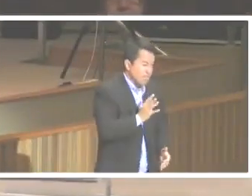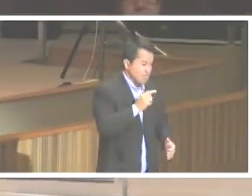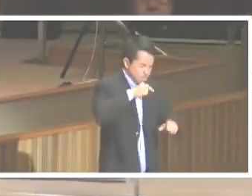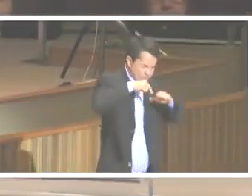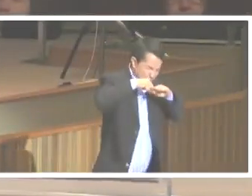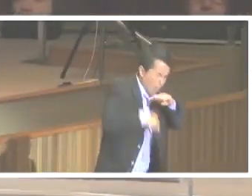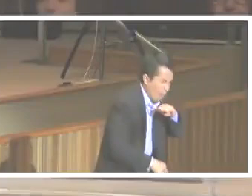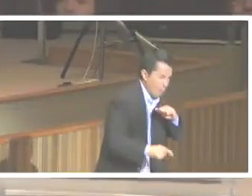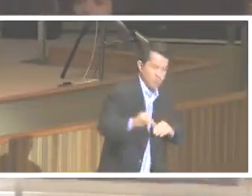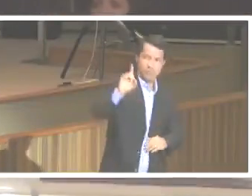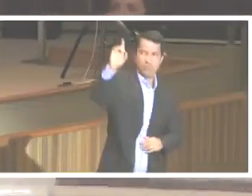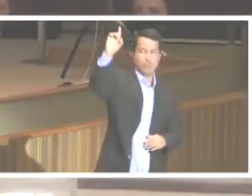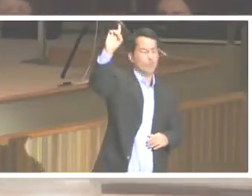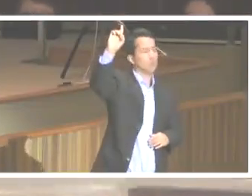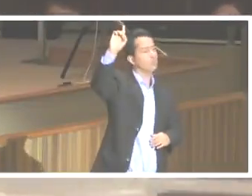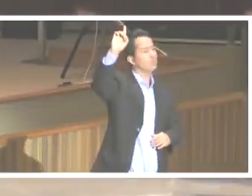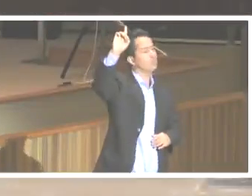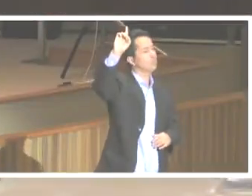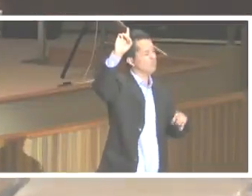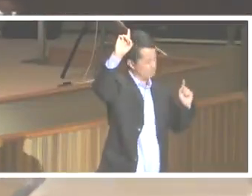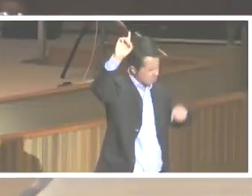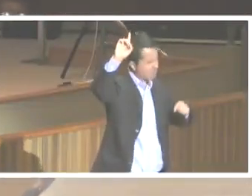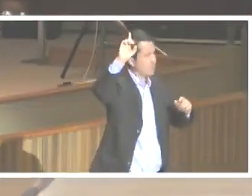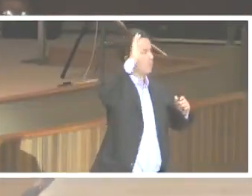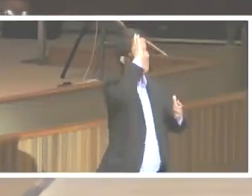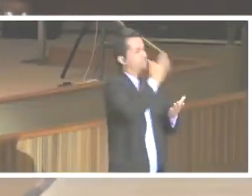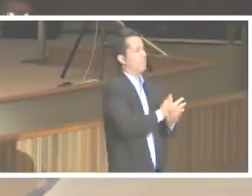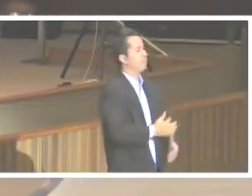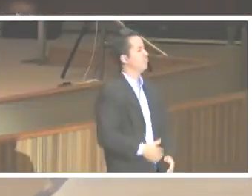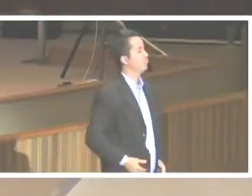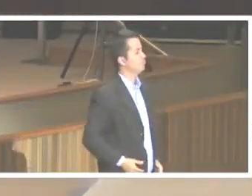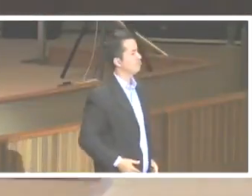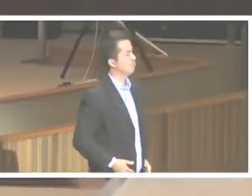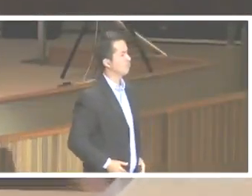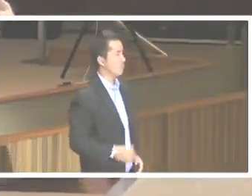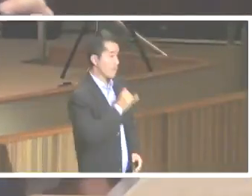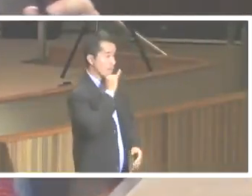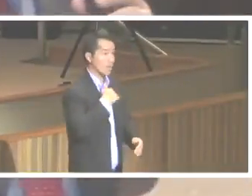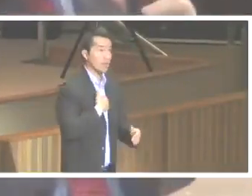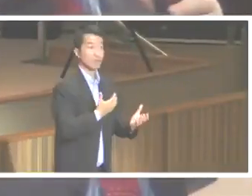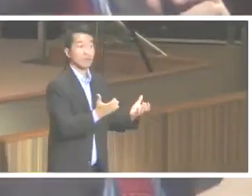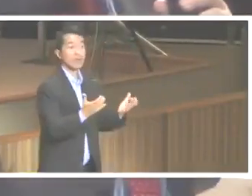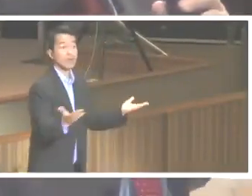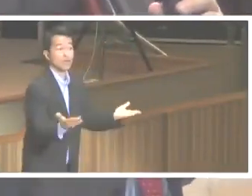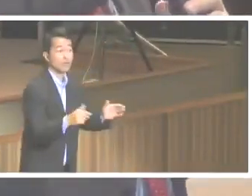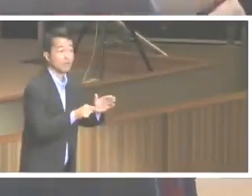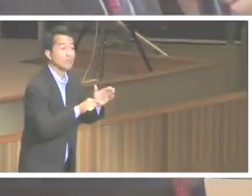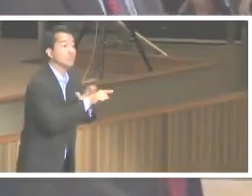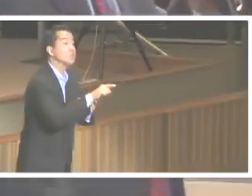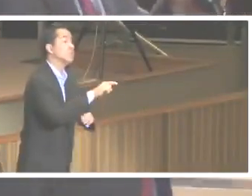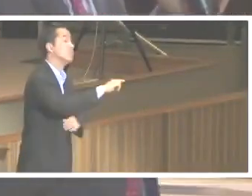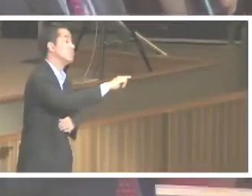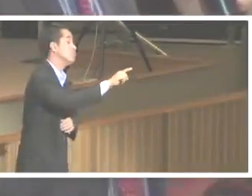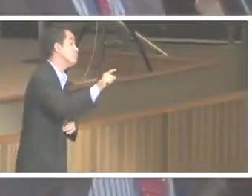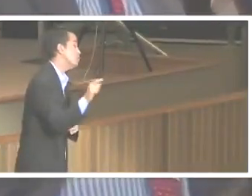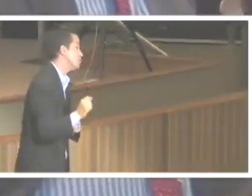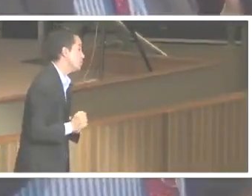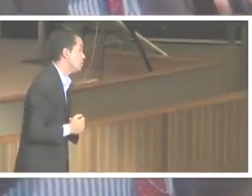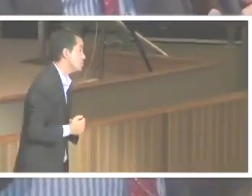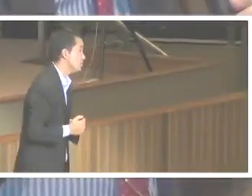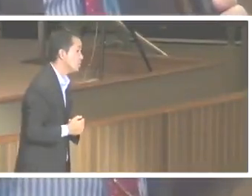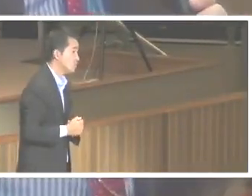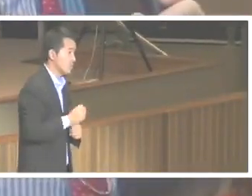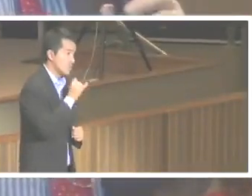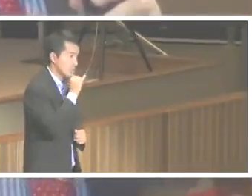que eu tenho pra você pra gente começar a estudar esse texto é a seguinte diante dos seus